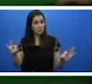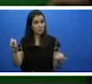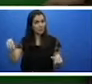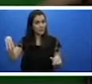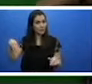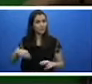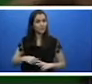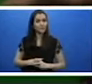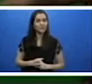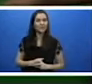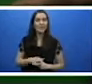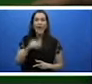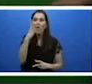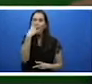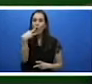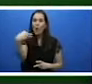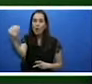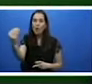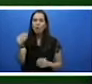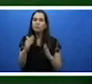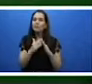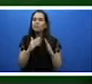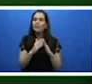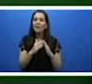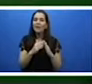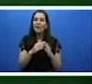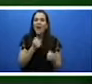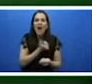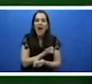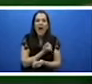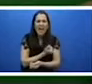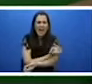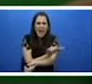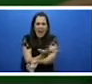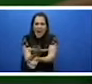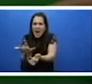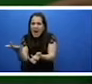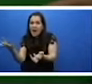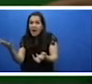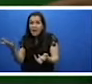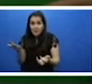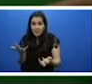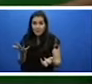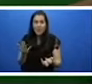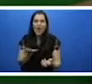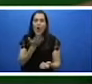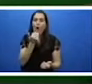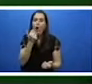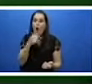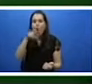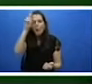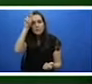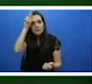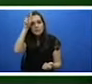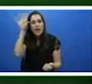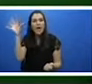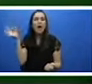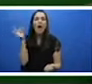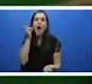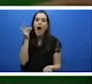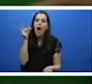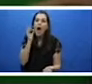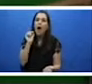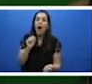-guará? O habitat? São campos, os campos. O alimento? O Insetos, ratos e aves.